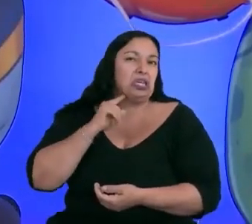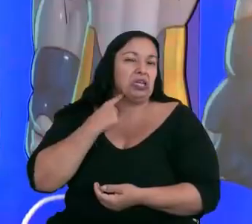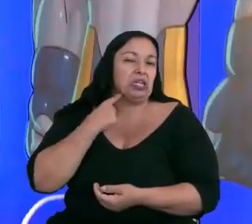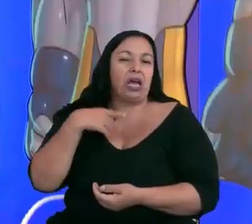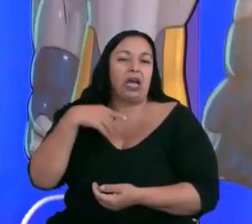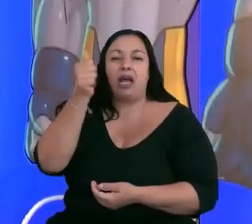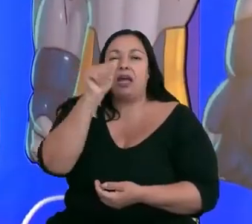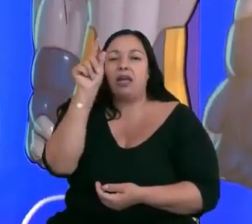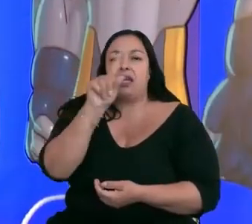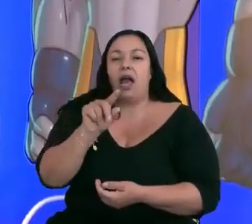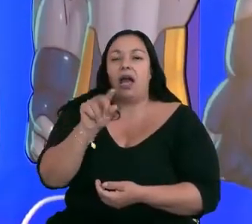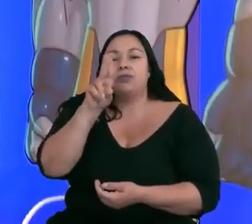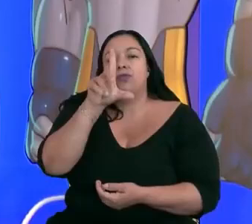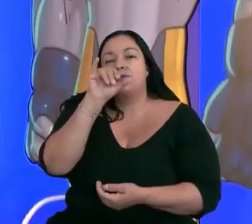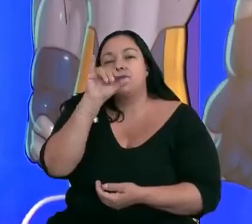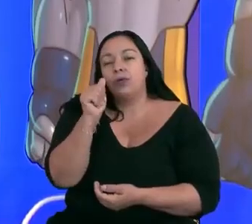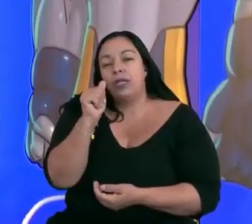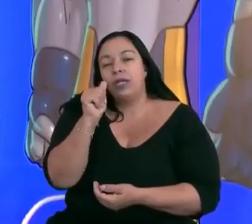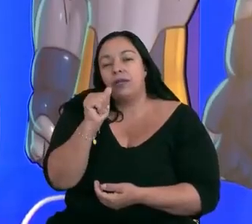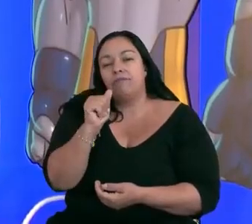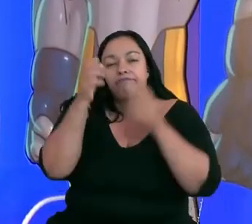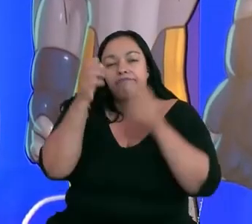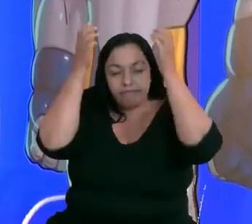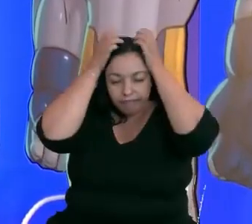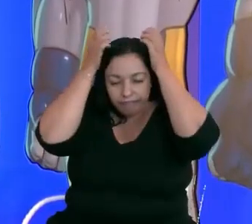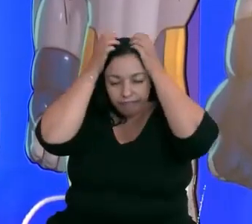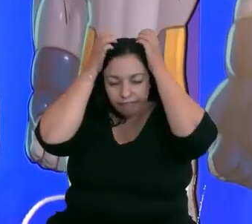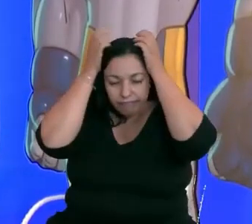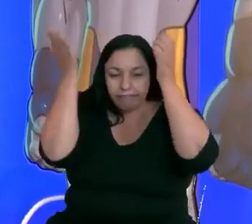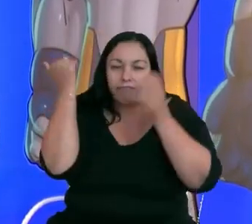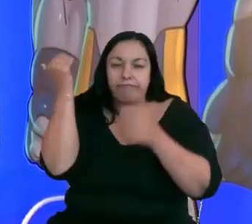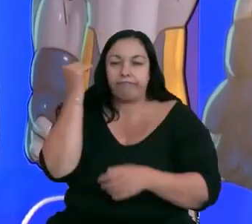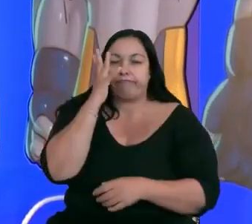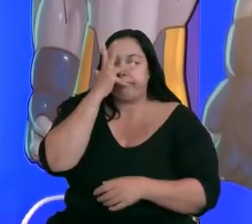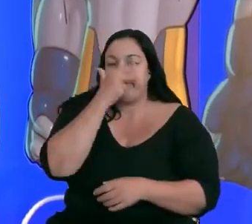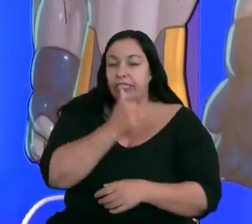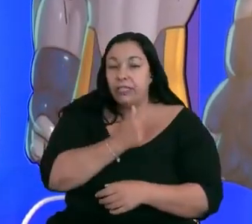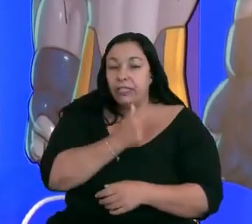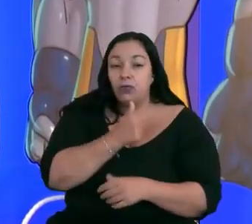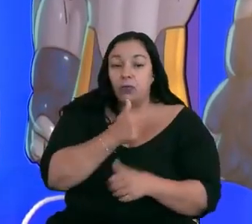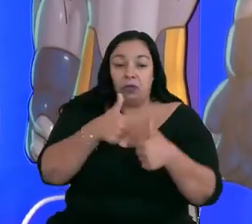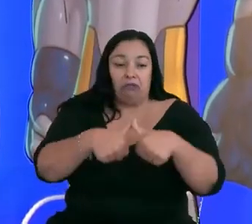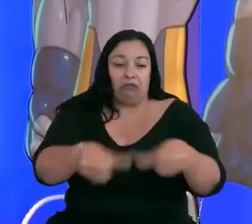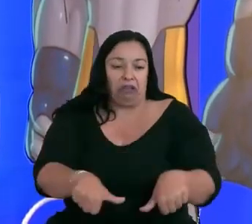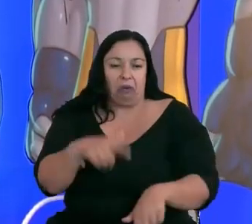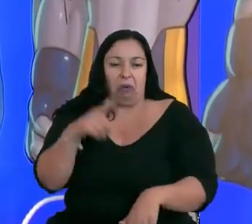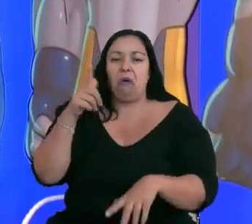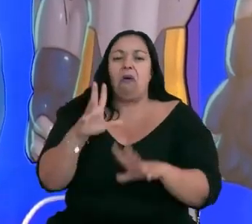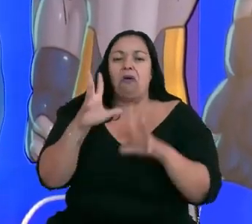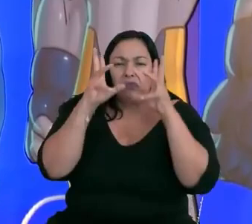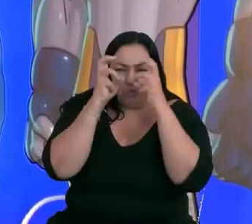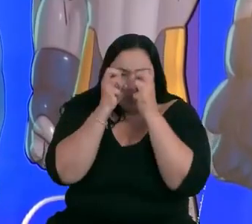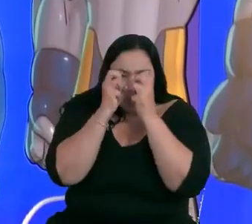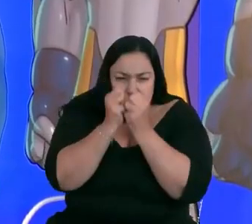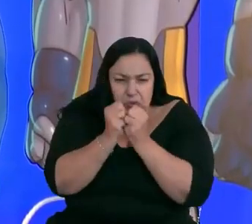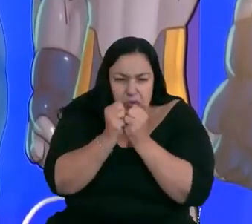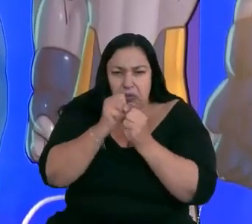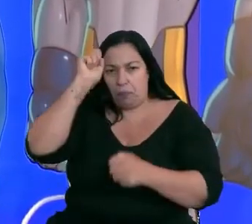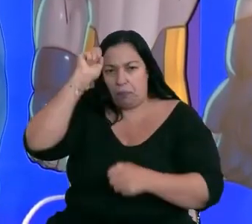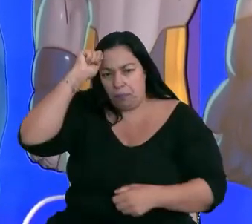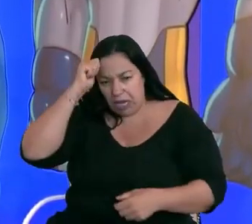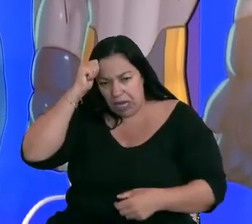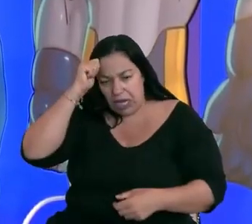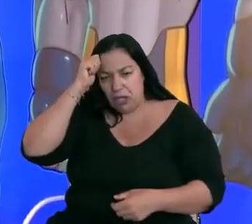era um reino lindo, ficou todo preto, cheio de sujeira. A população de Azulha